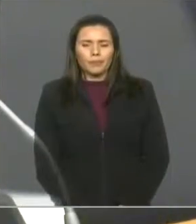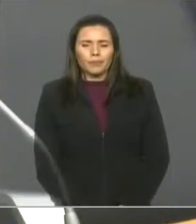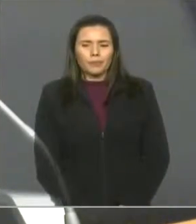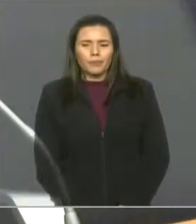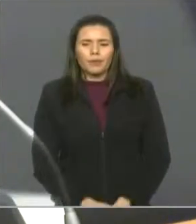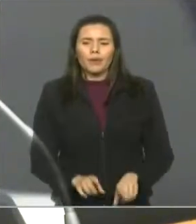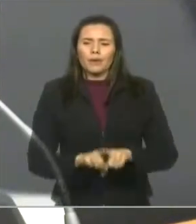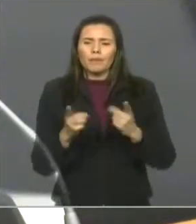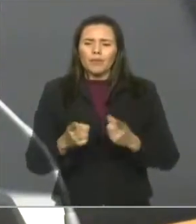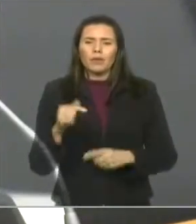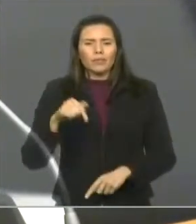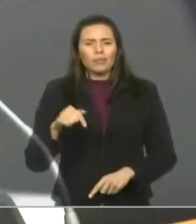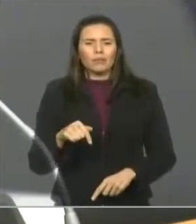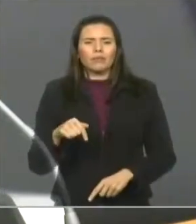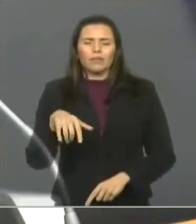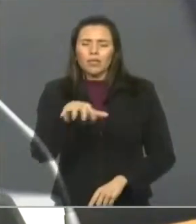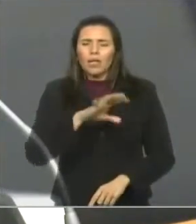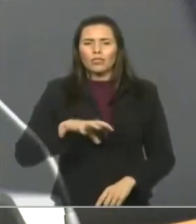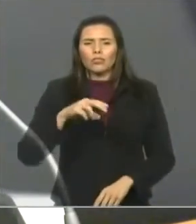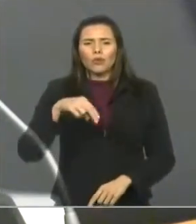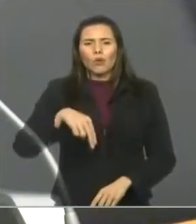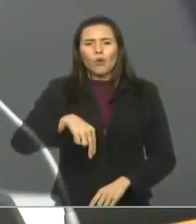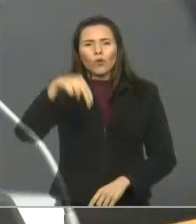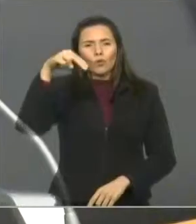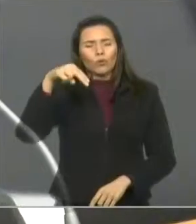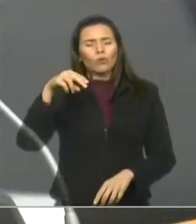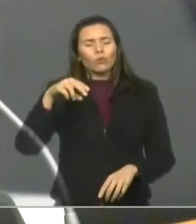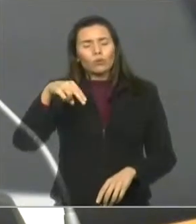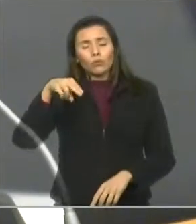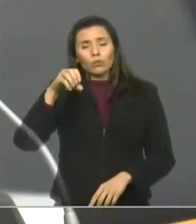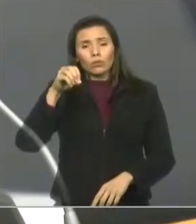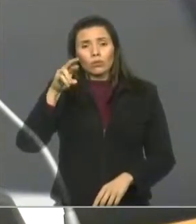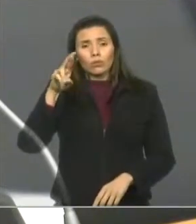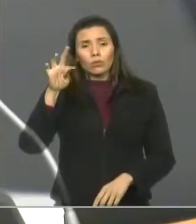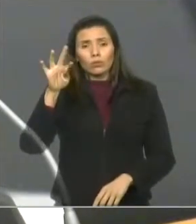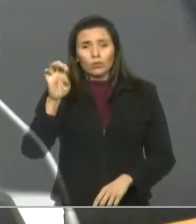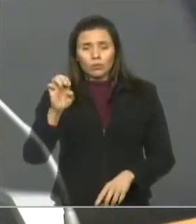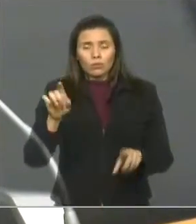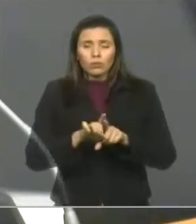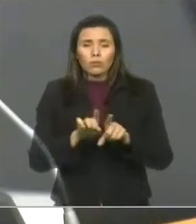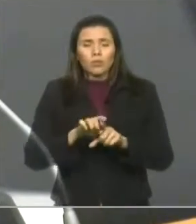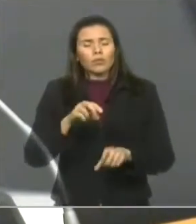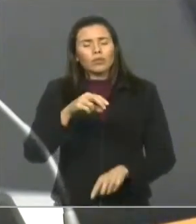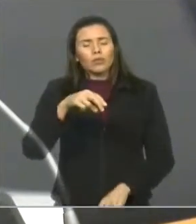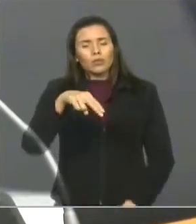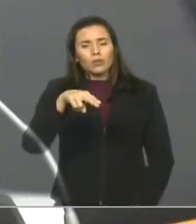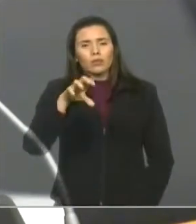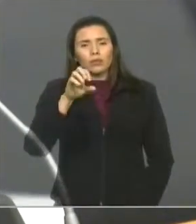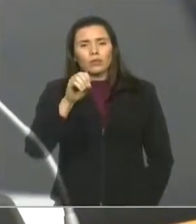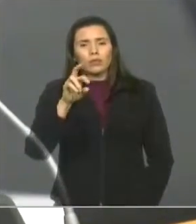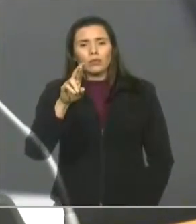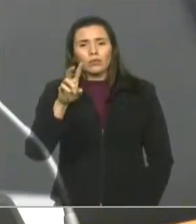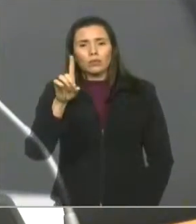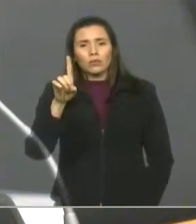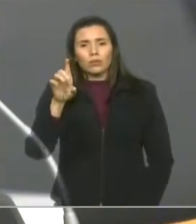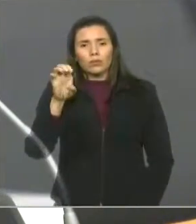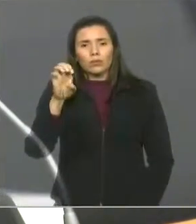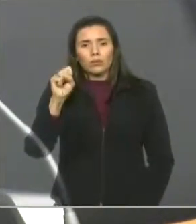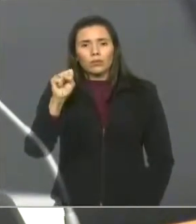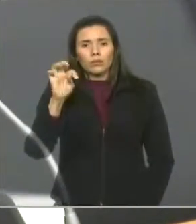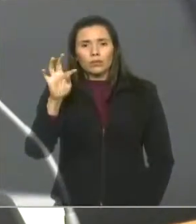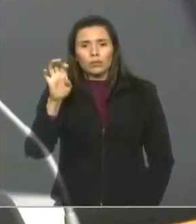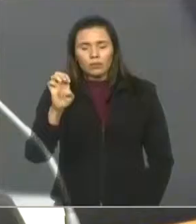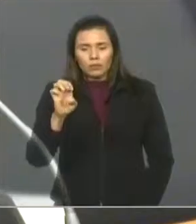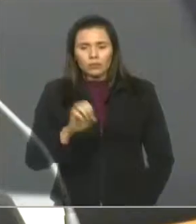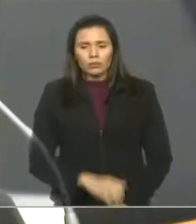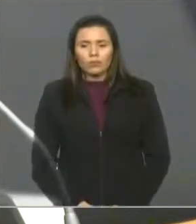norte, nordeste, as construtoras, quando vão fazer um empreendimento desse, elas tiram licença para